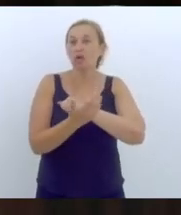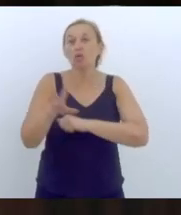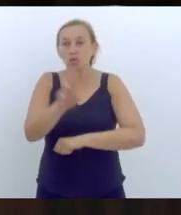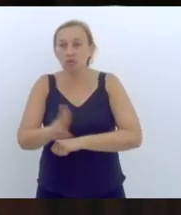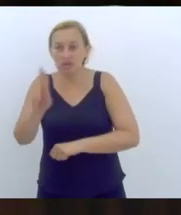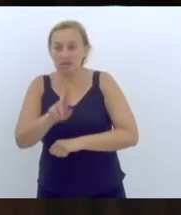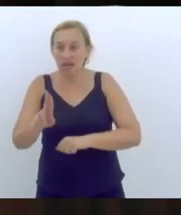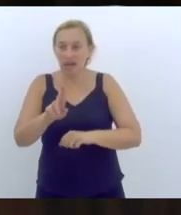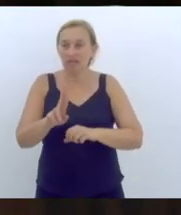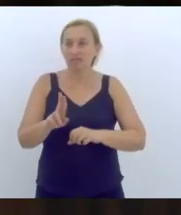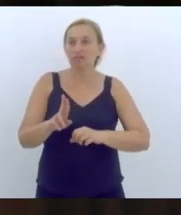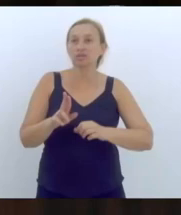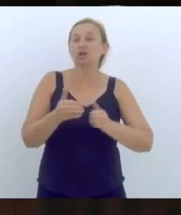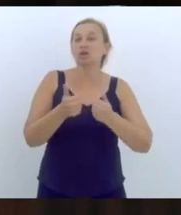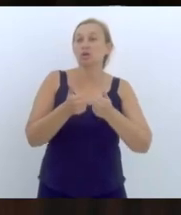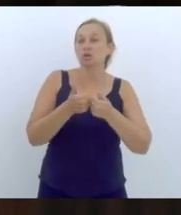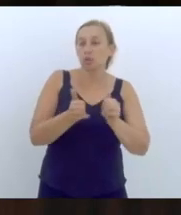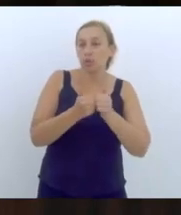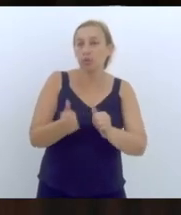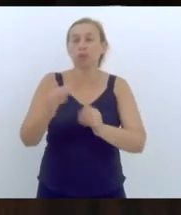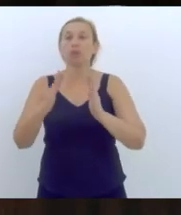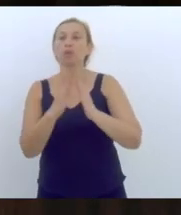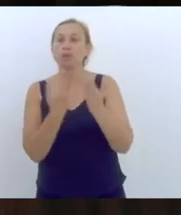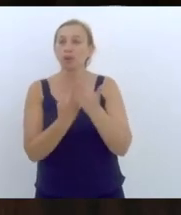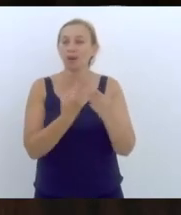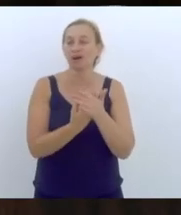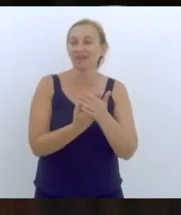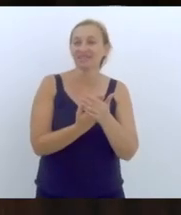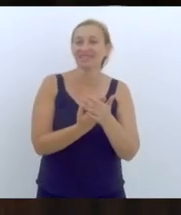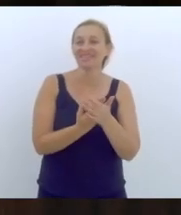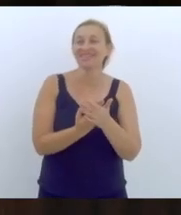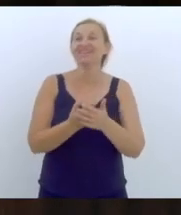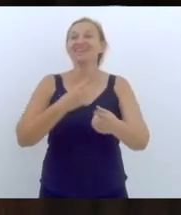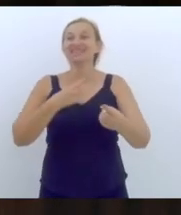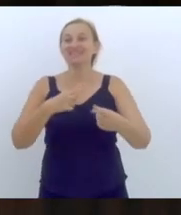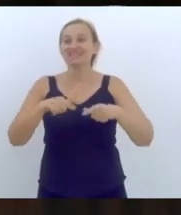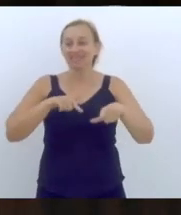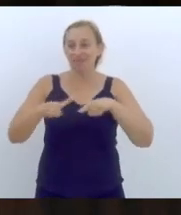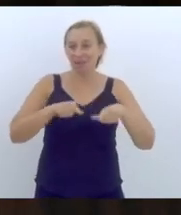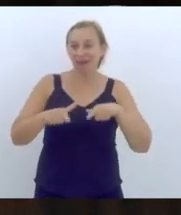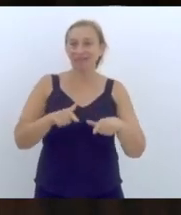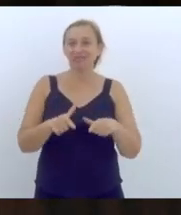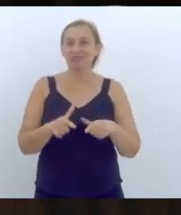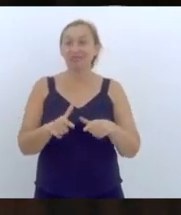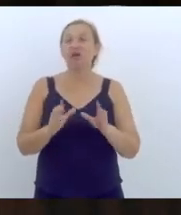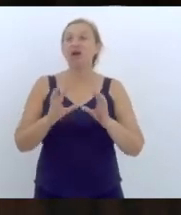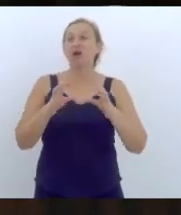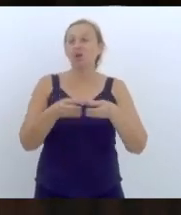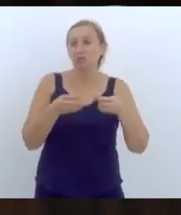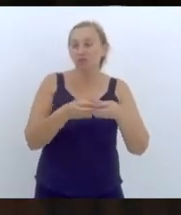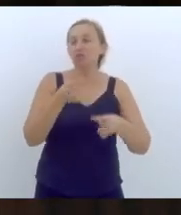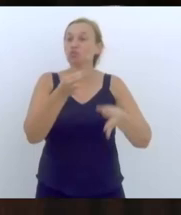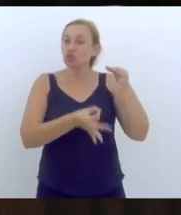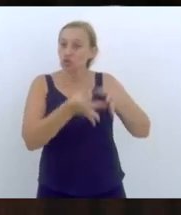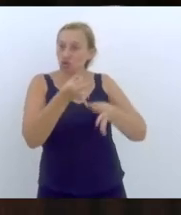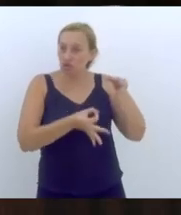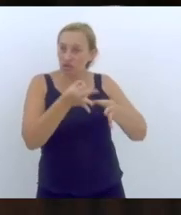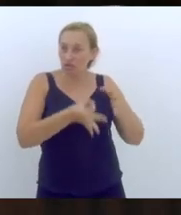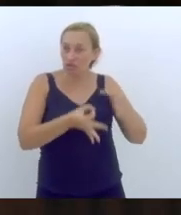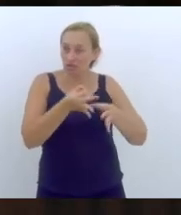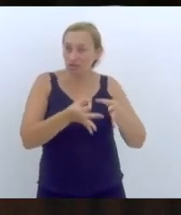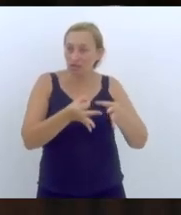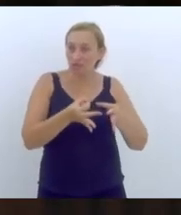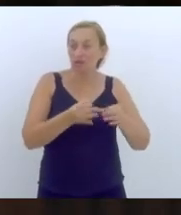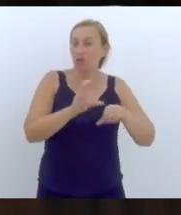por fretamento e transporte escolar com subvenção social ao serviço de transporte. Pareceres das comissões de Constituição e Justiça